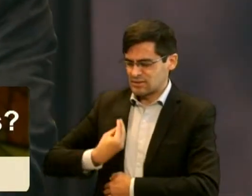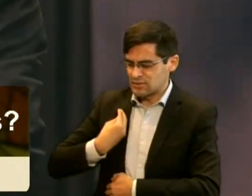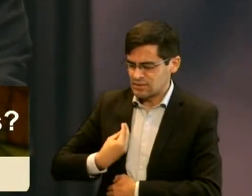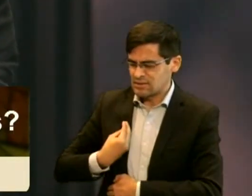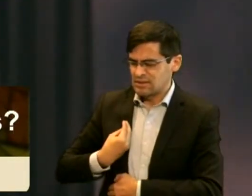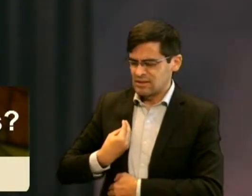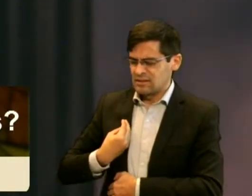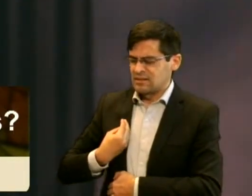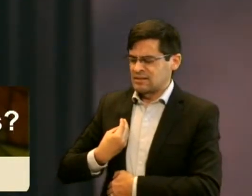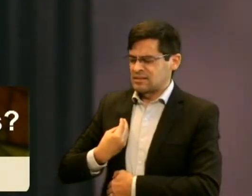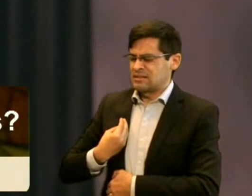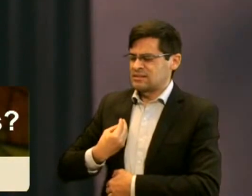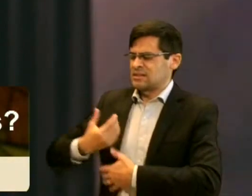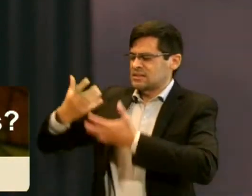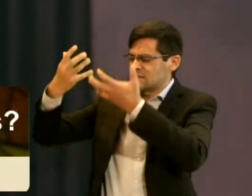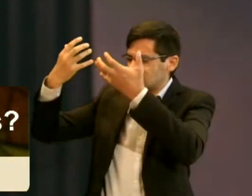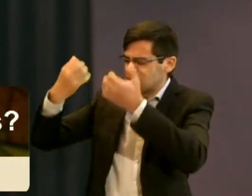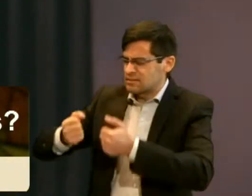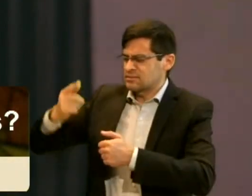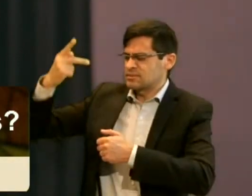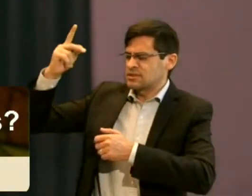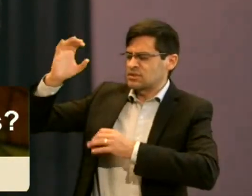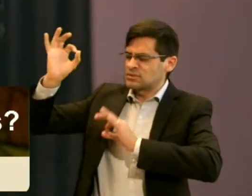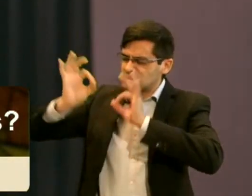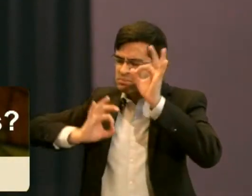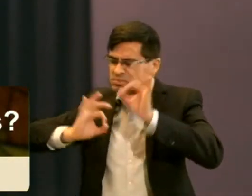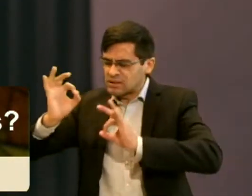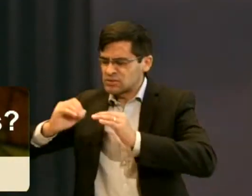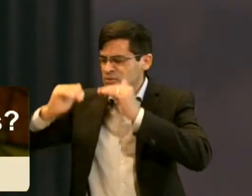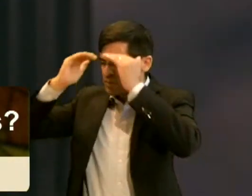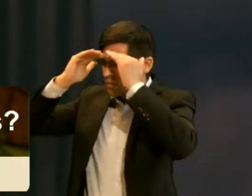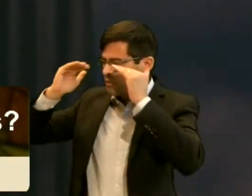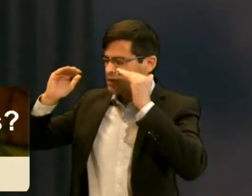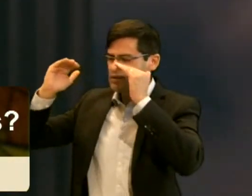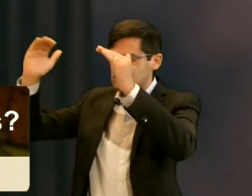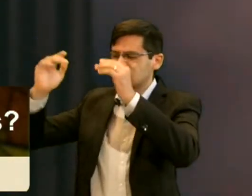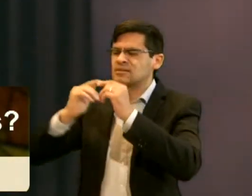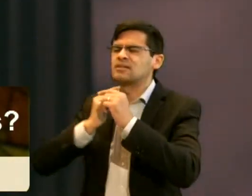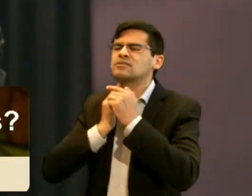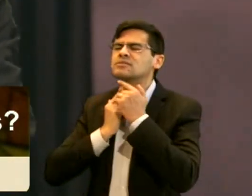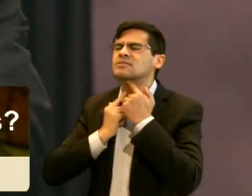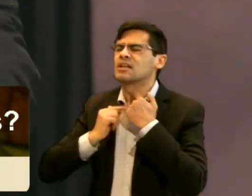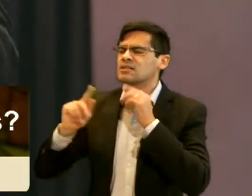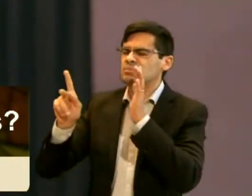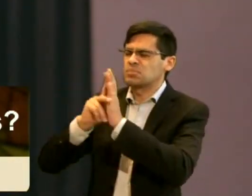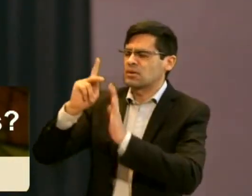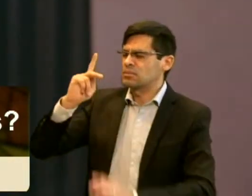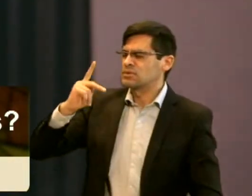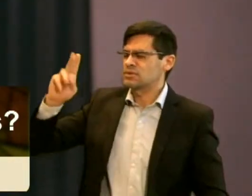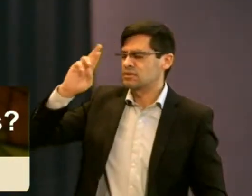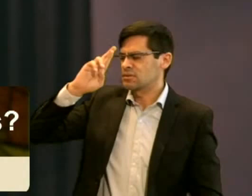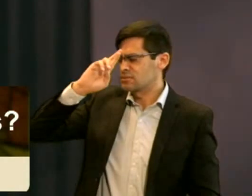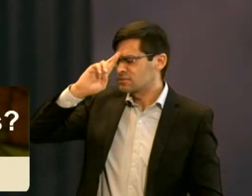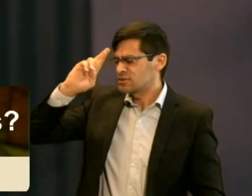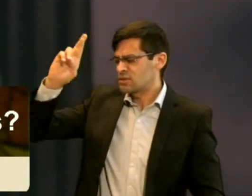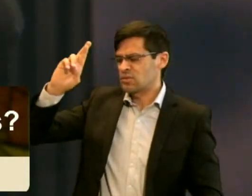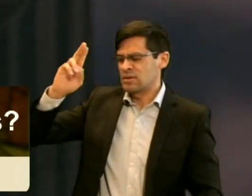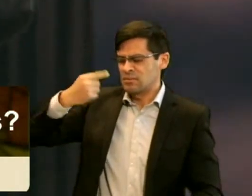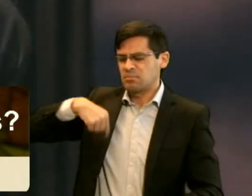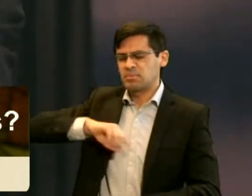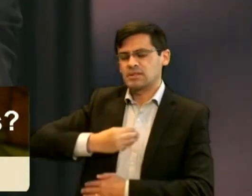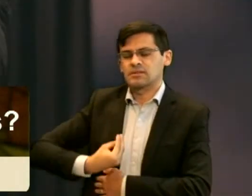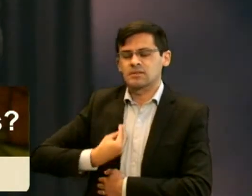são os nossos planos, declaramos que a Tua vontade é a nossa vontade, declaramos que